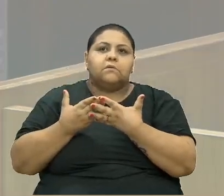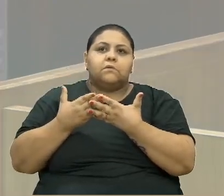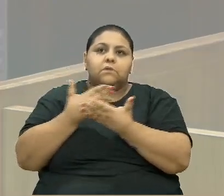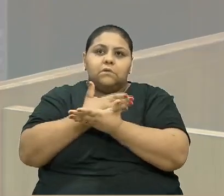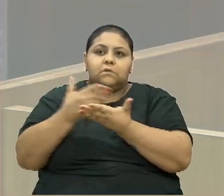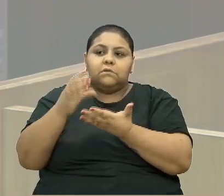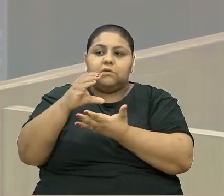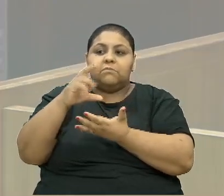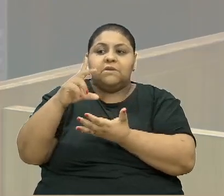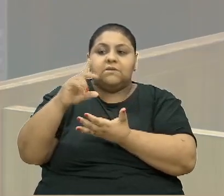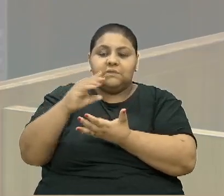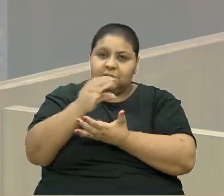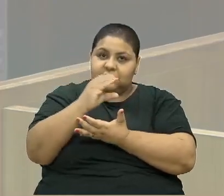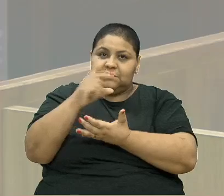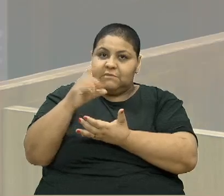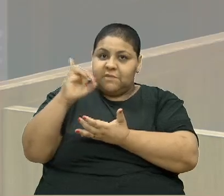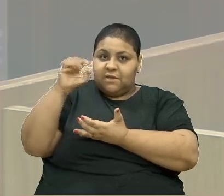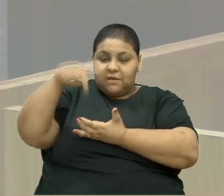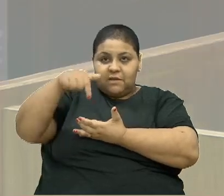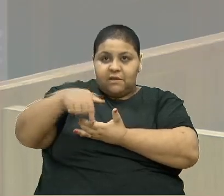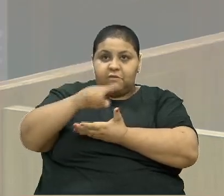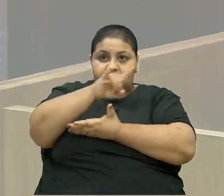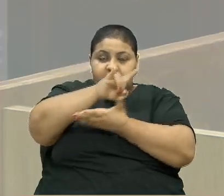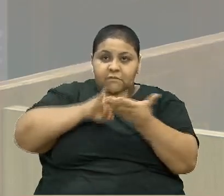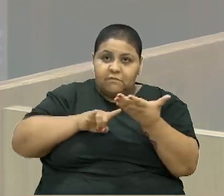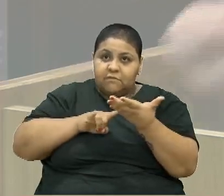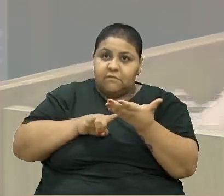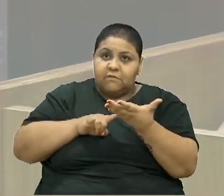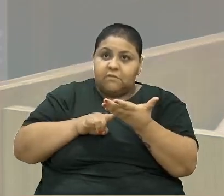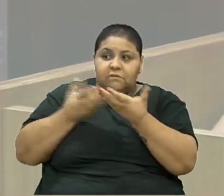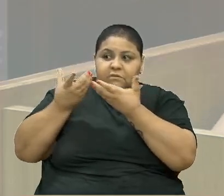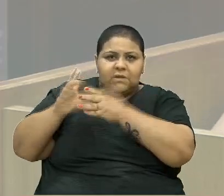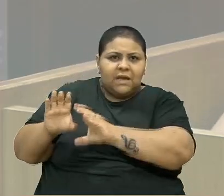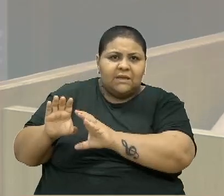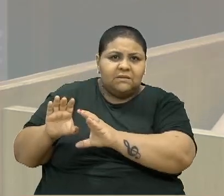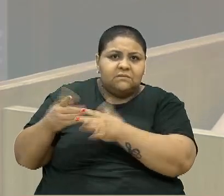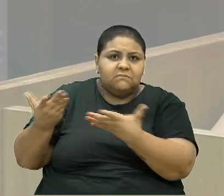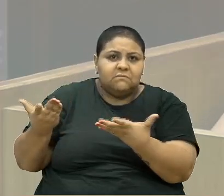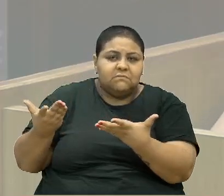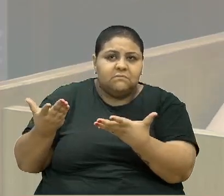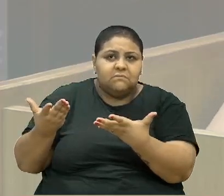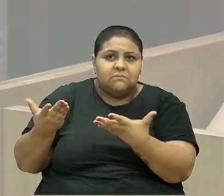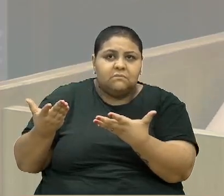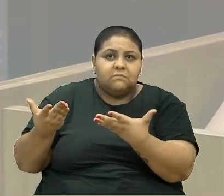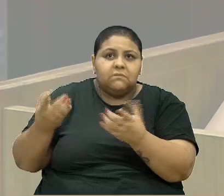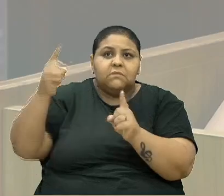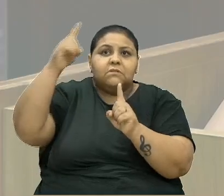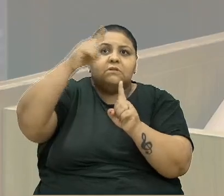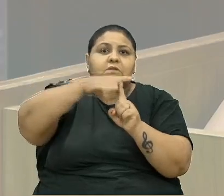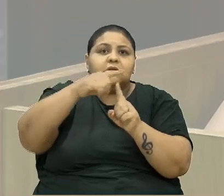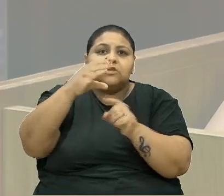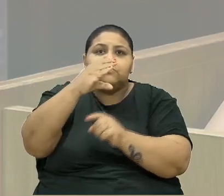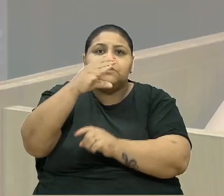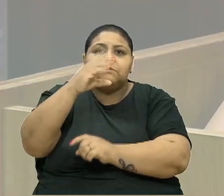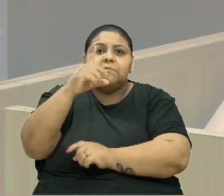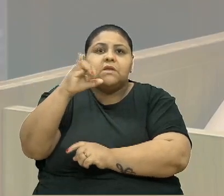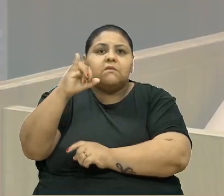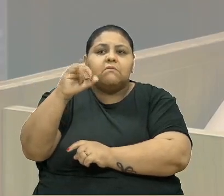por esta casa, onde as documentações estão sendo rejeitadas? Que tipo de CPI é